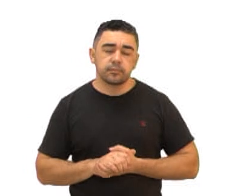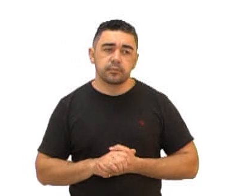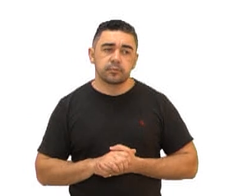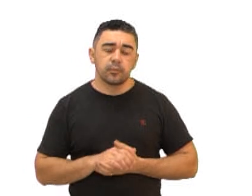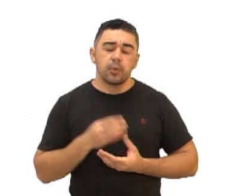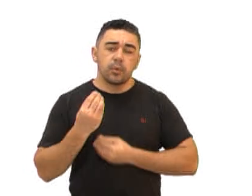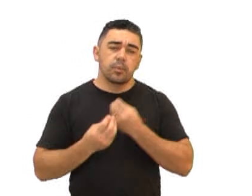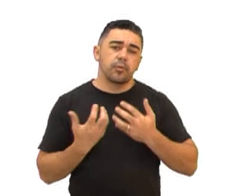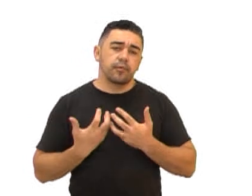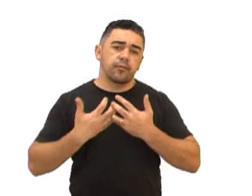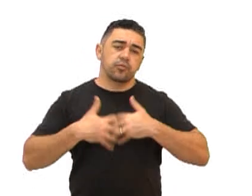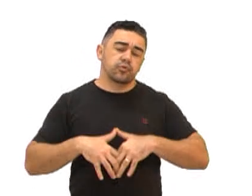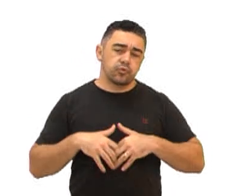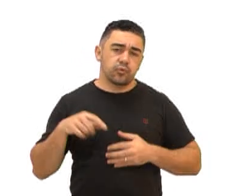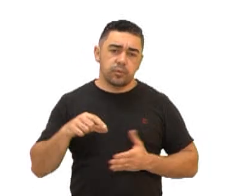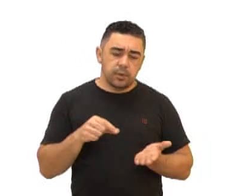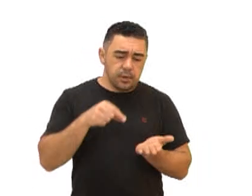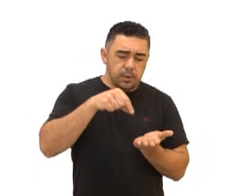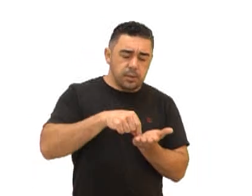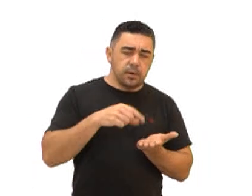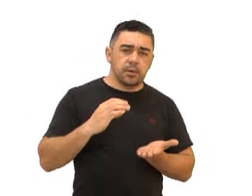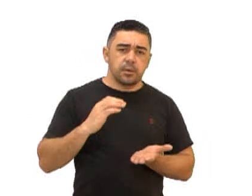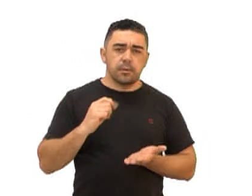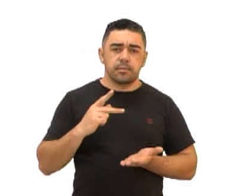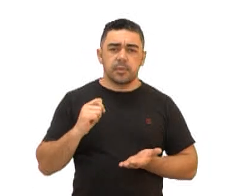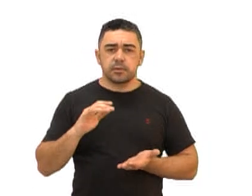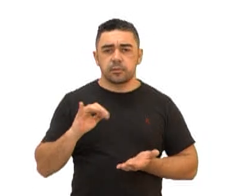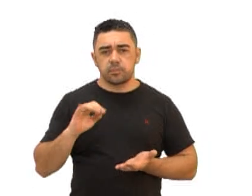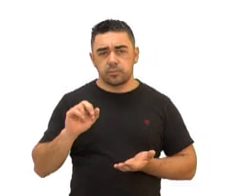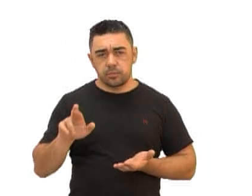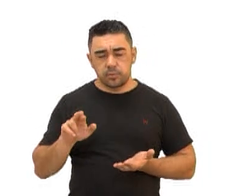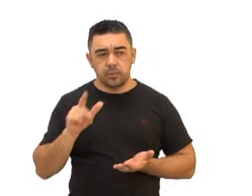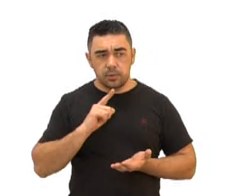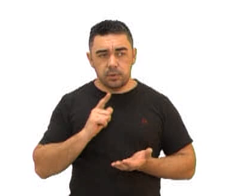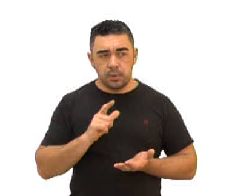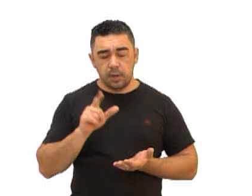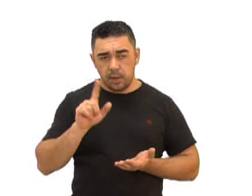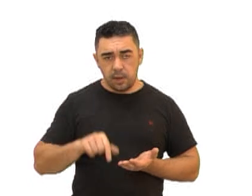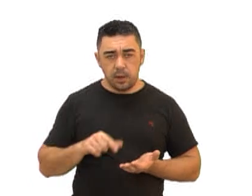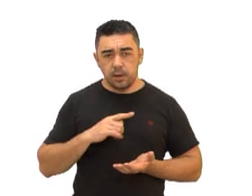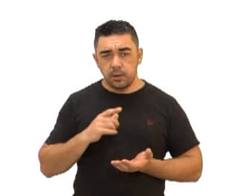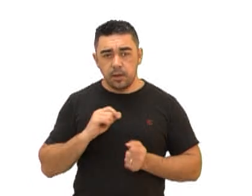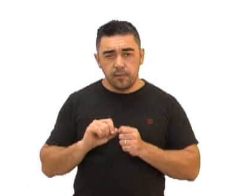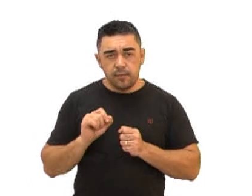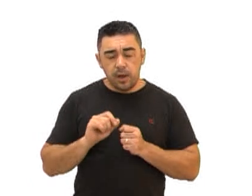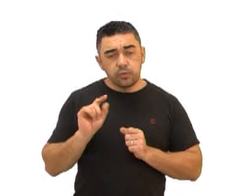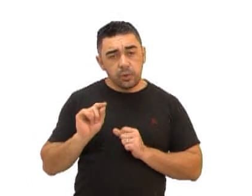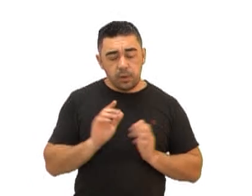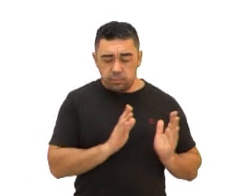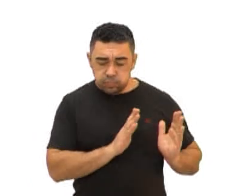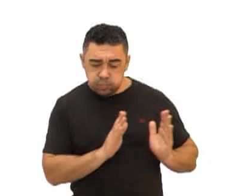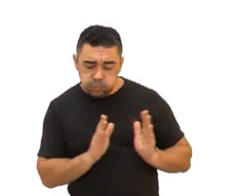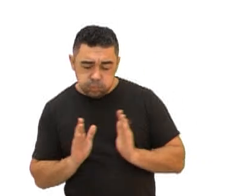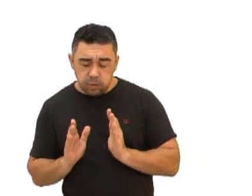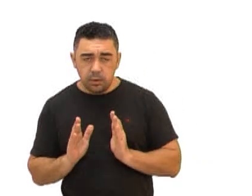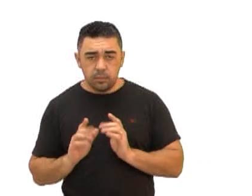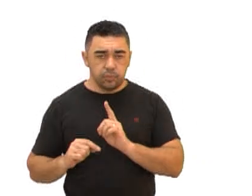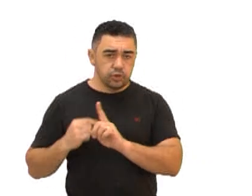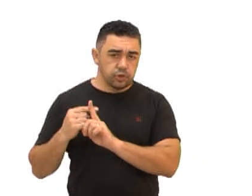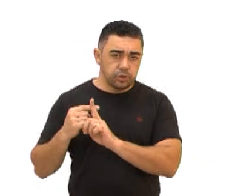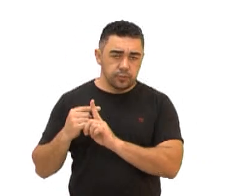Bom, como funciona um capacitor? Então, o capacitor é um material dielétrico que eu polarizo ele quando eu coloco uma